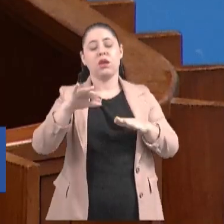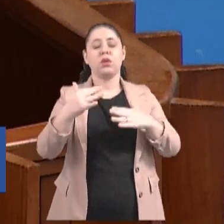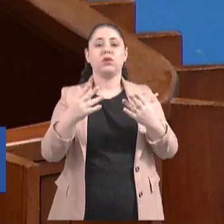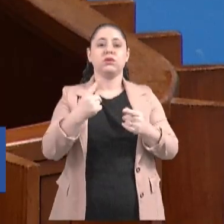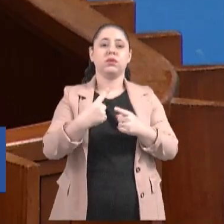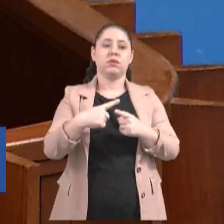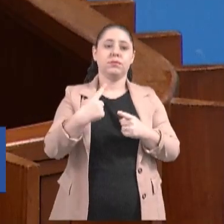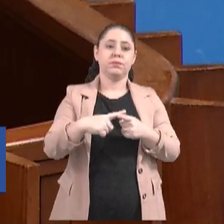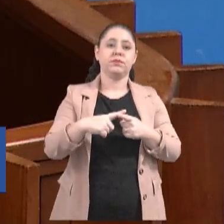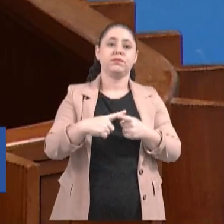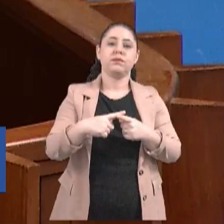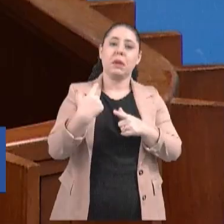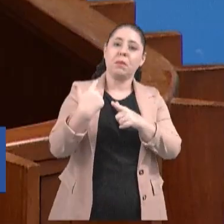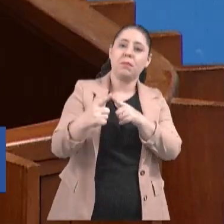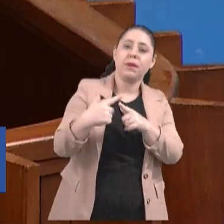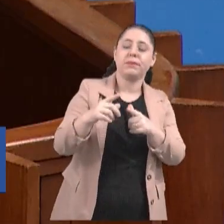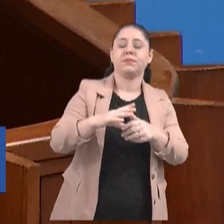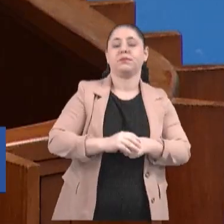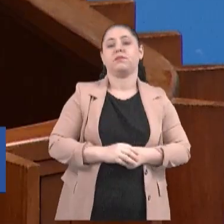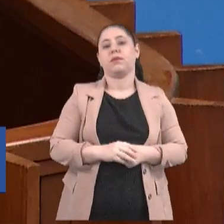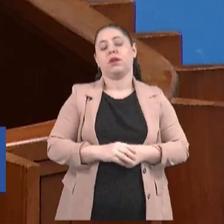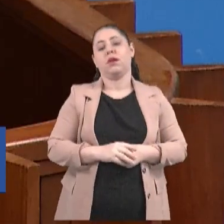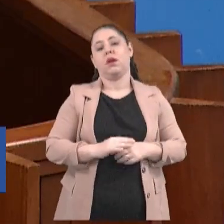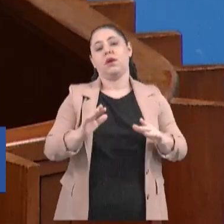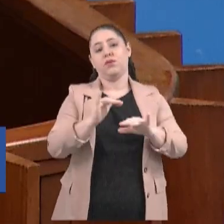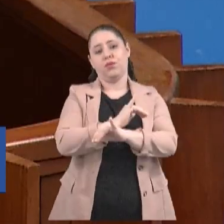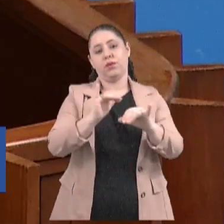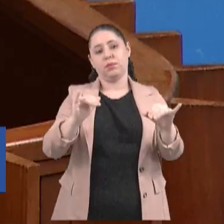caso. Dados relativos às ocorrências